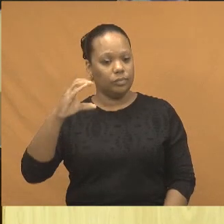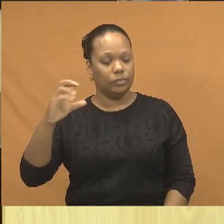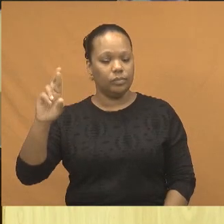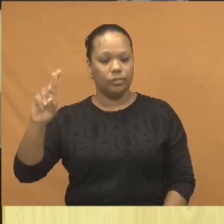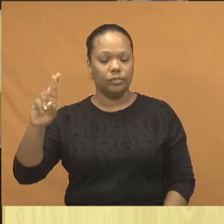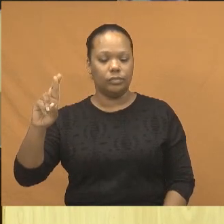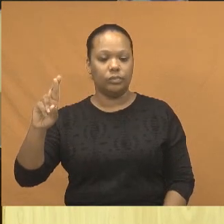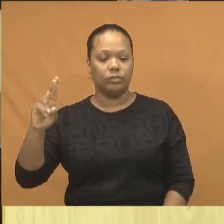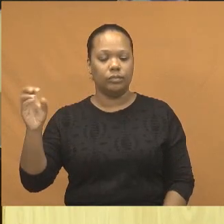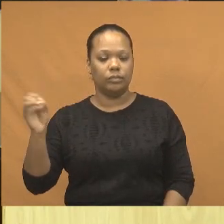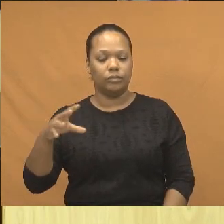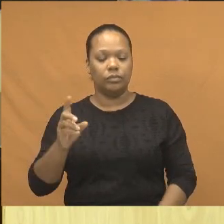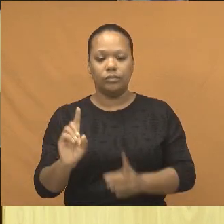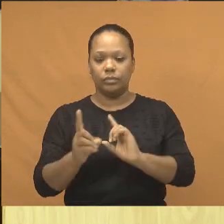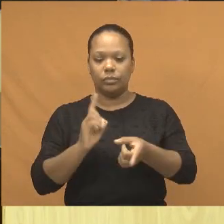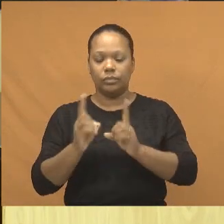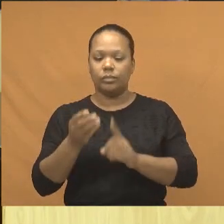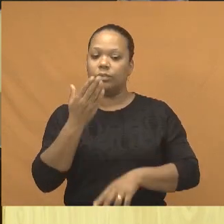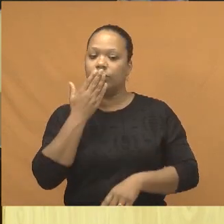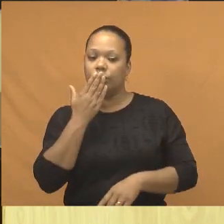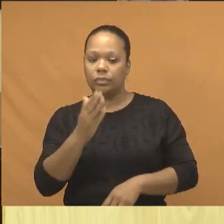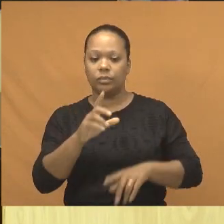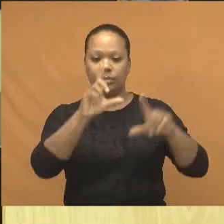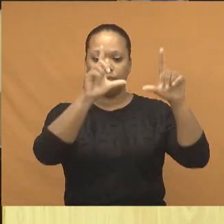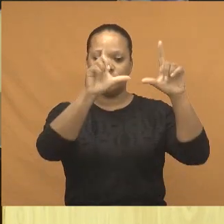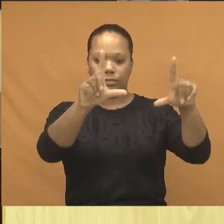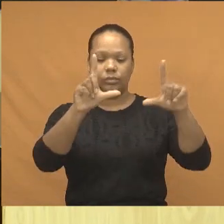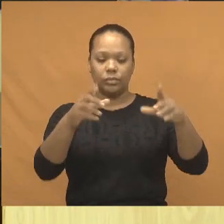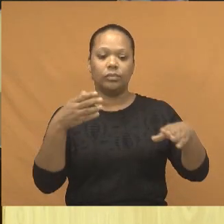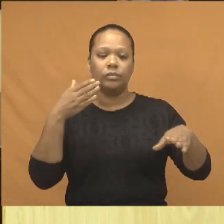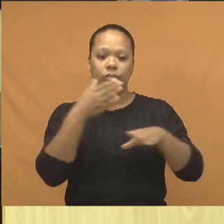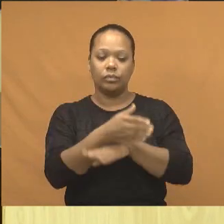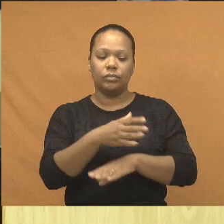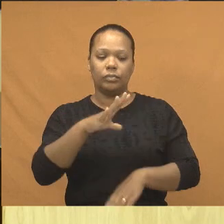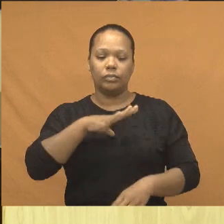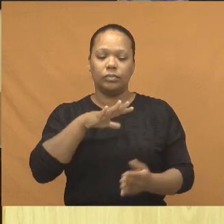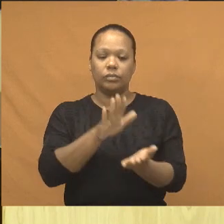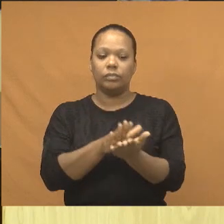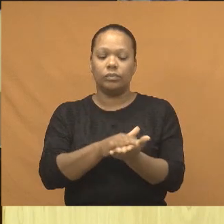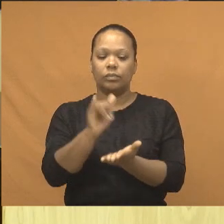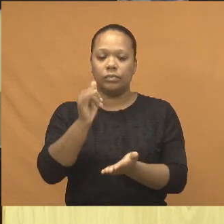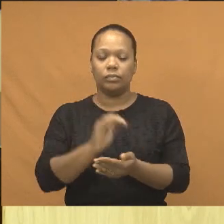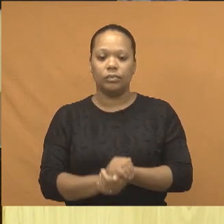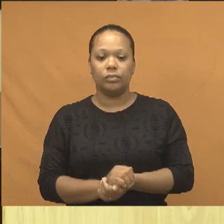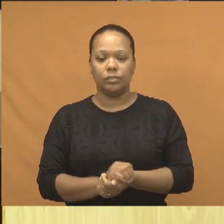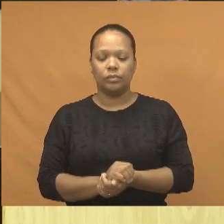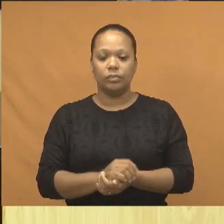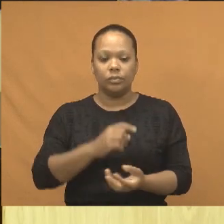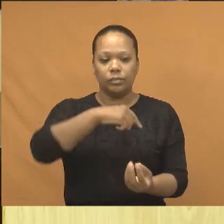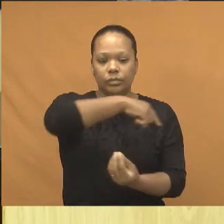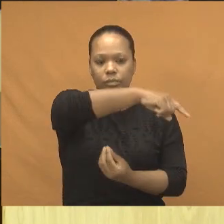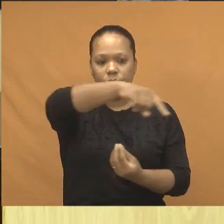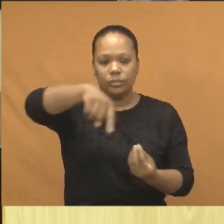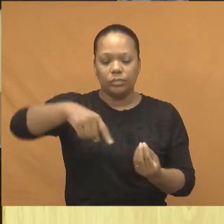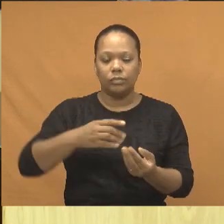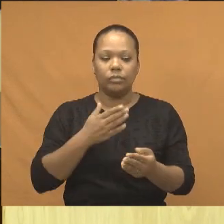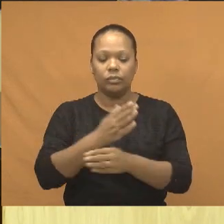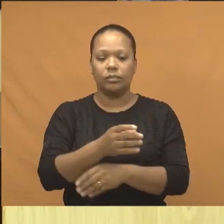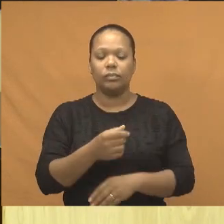Dutra, solicitando a colocação de placa indicativa de acesso a Jacareí em ilha direcional existente próxima à